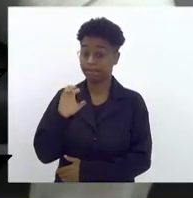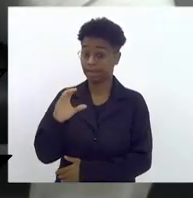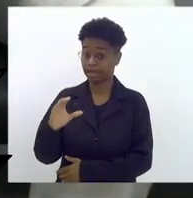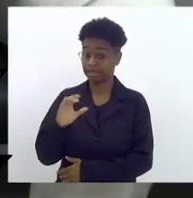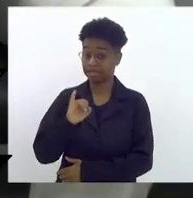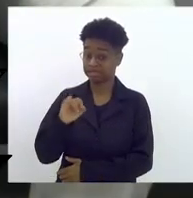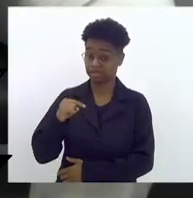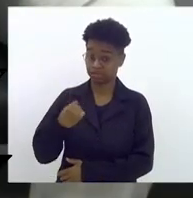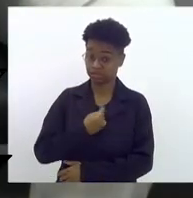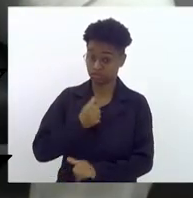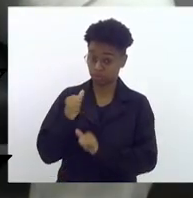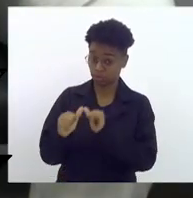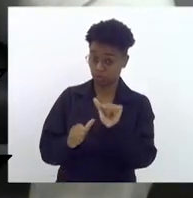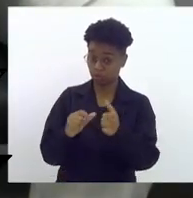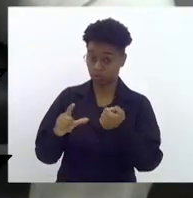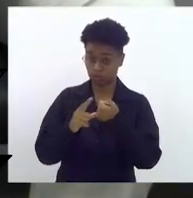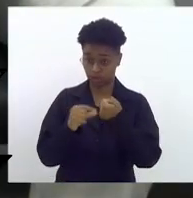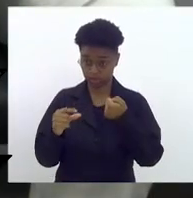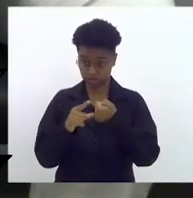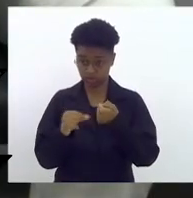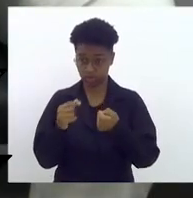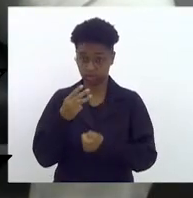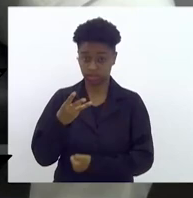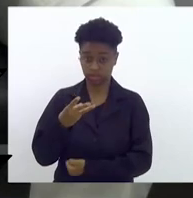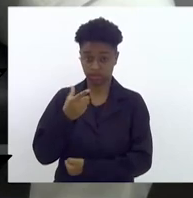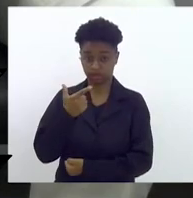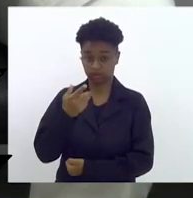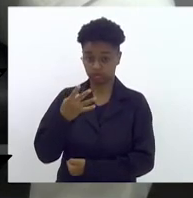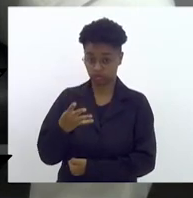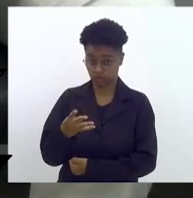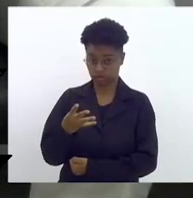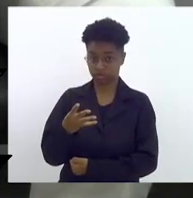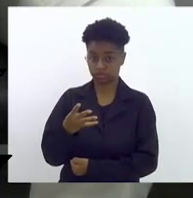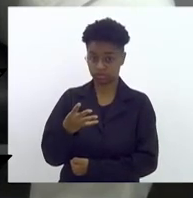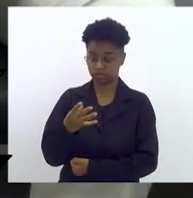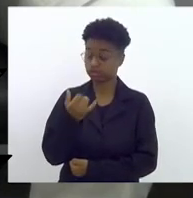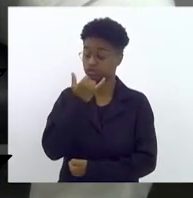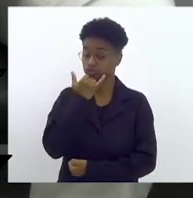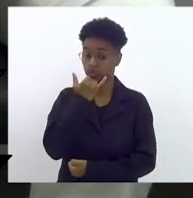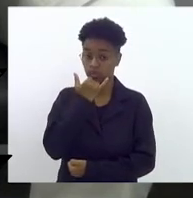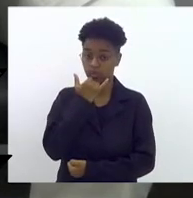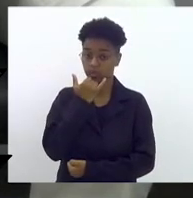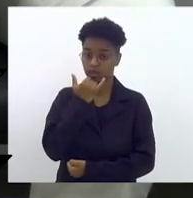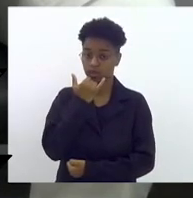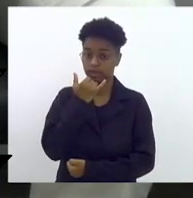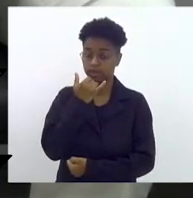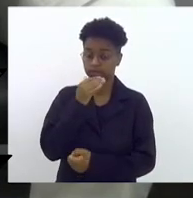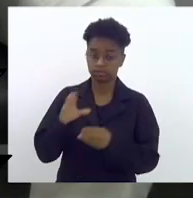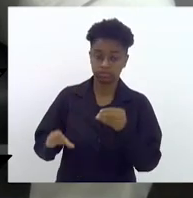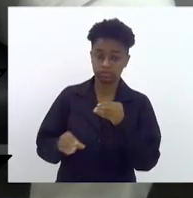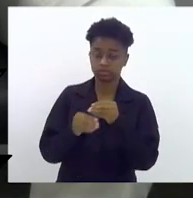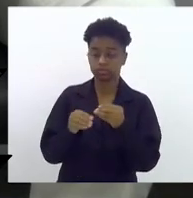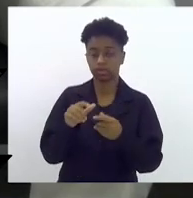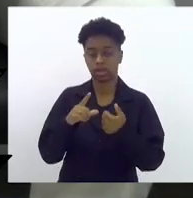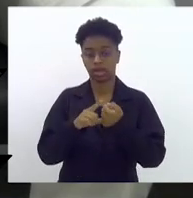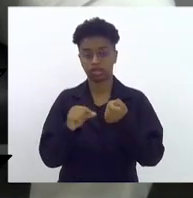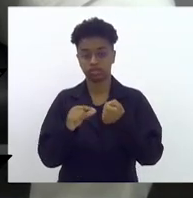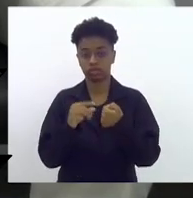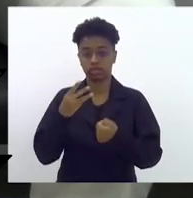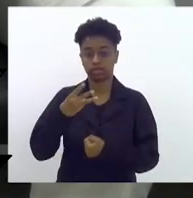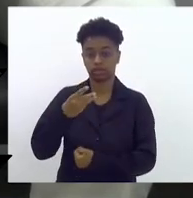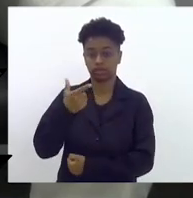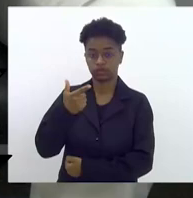o artigo 324 desculpa inserindo o artigo 324